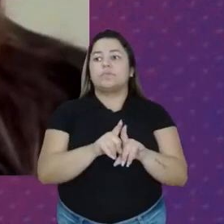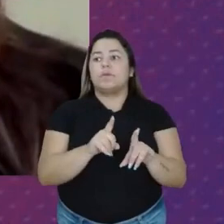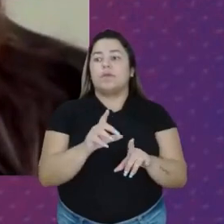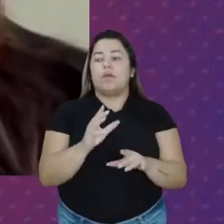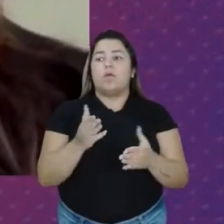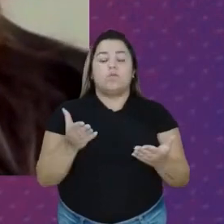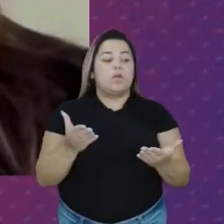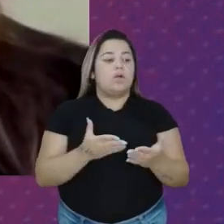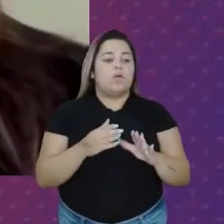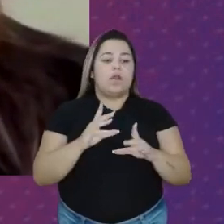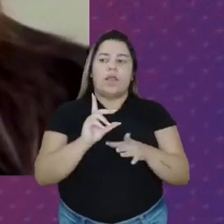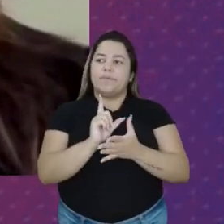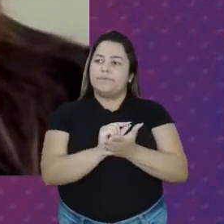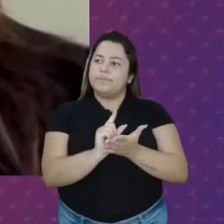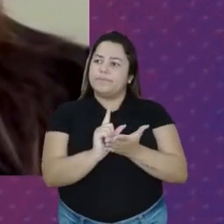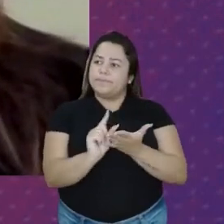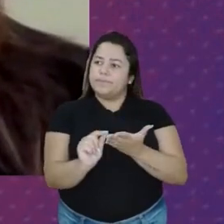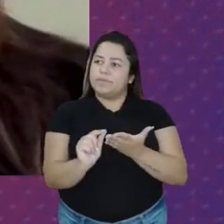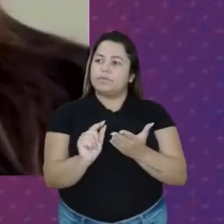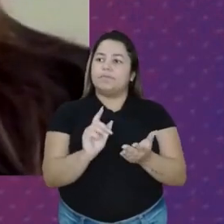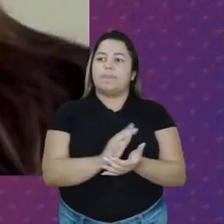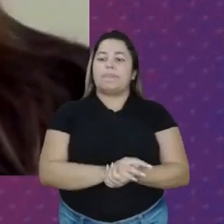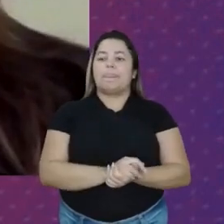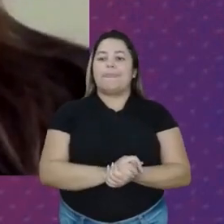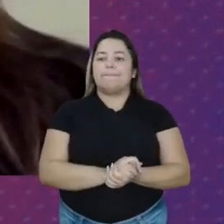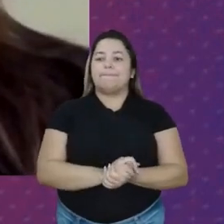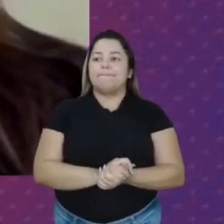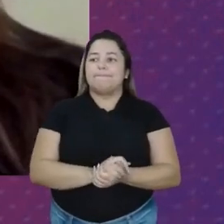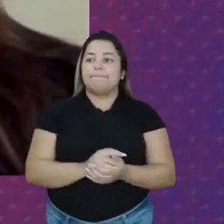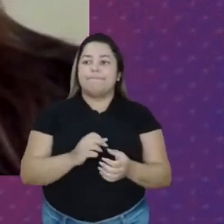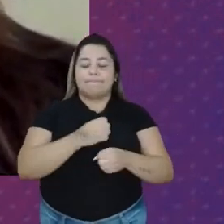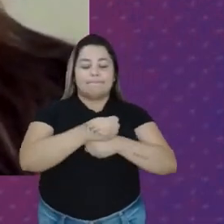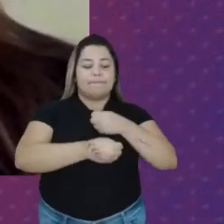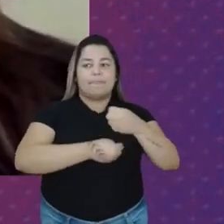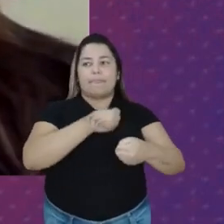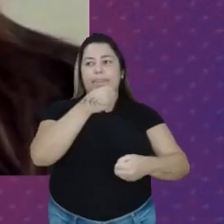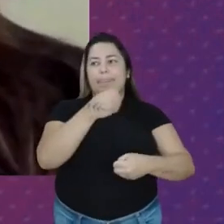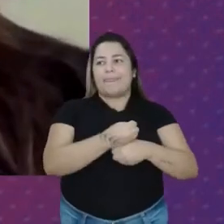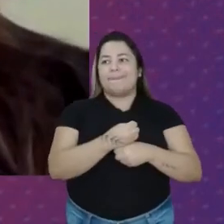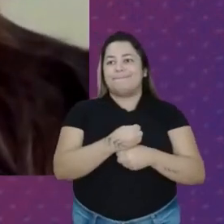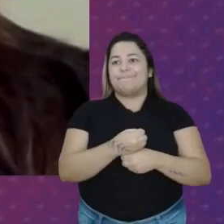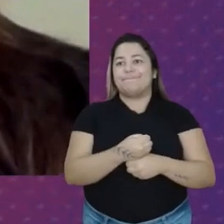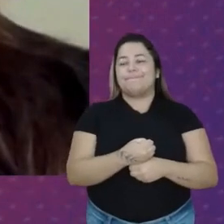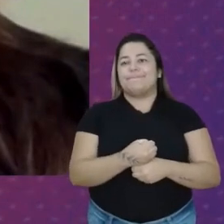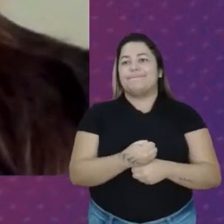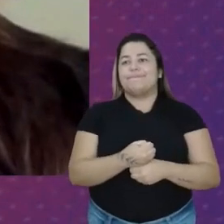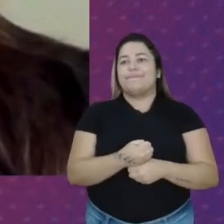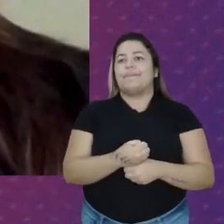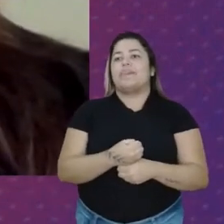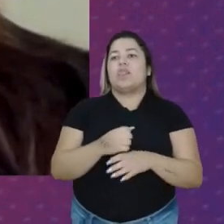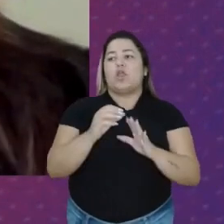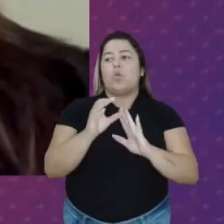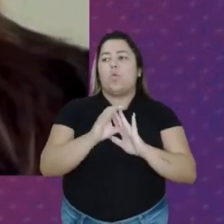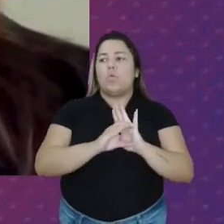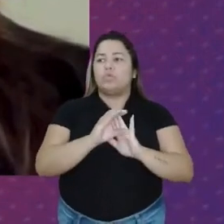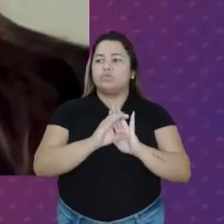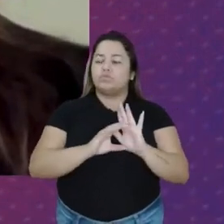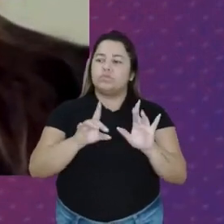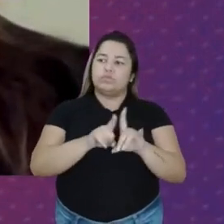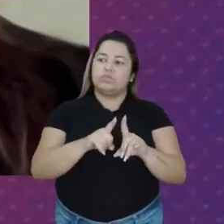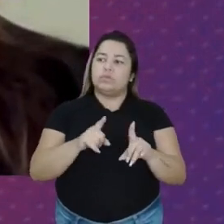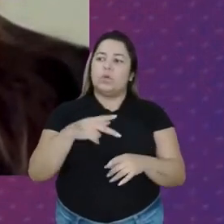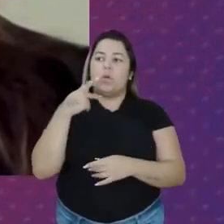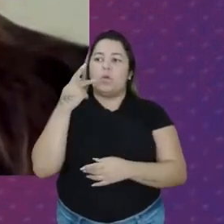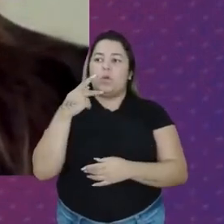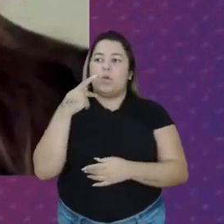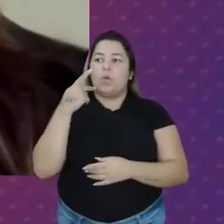emenda constitucional, que teve agora esse ano, aqui, a emenda constitucional 117 de 2022, os partidos políticos